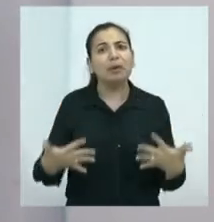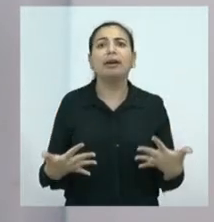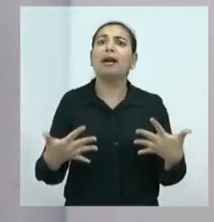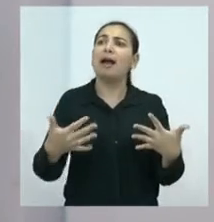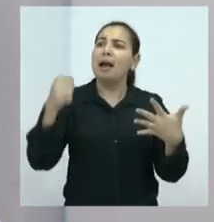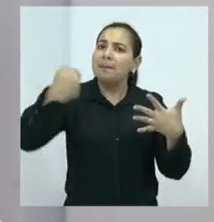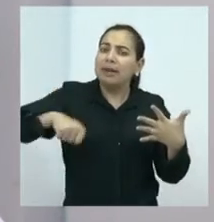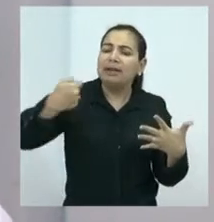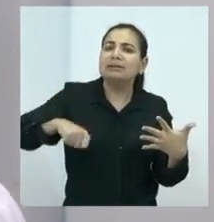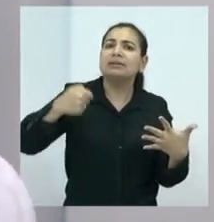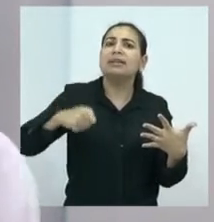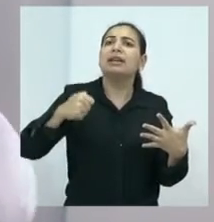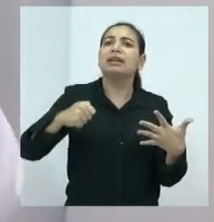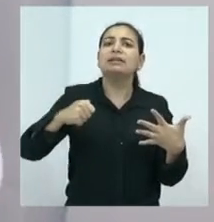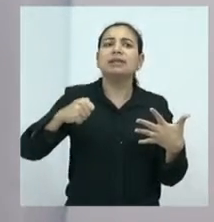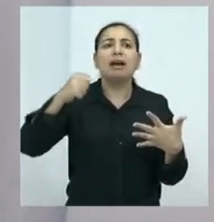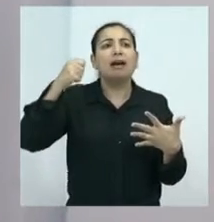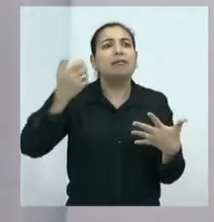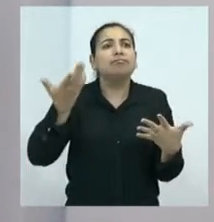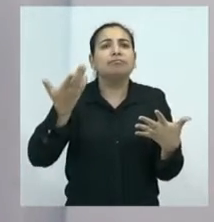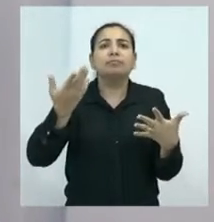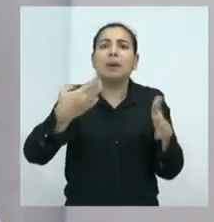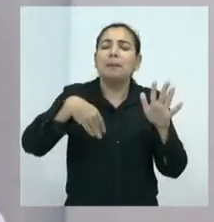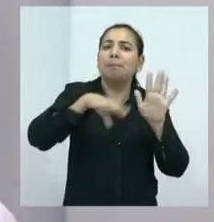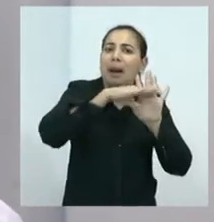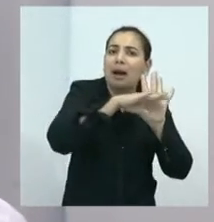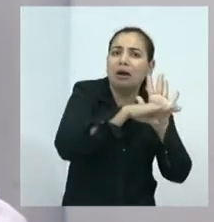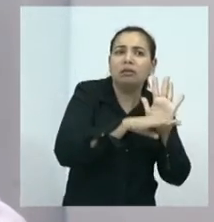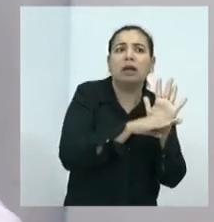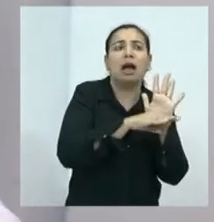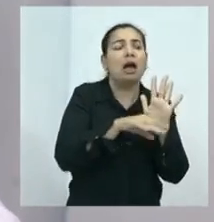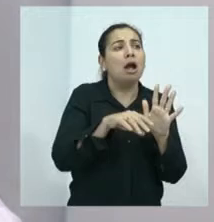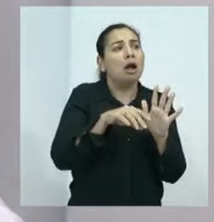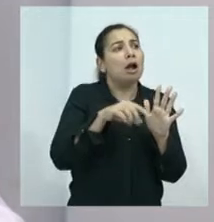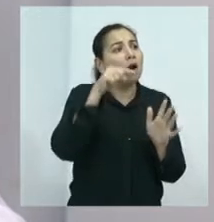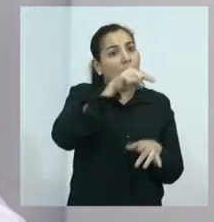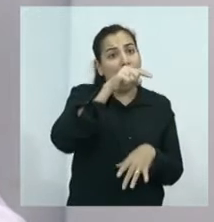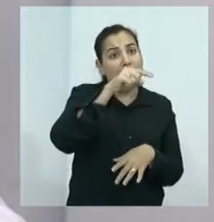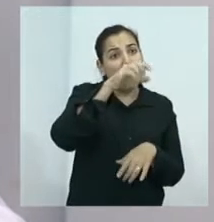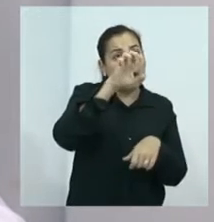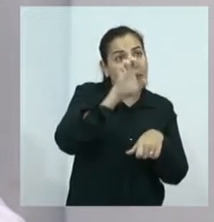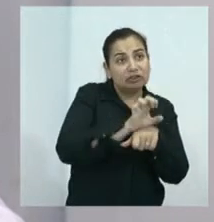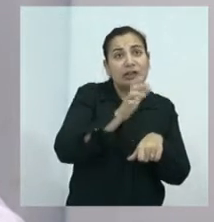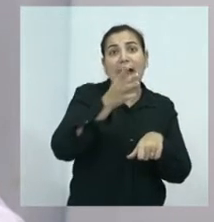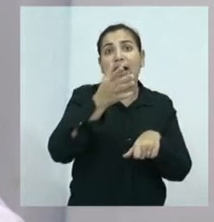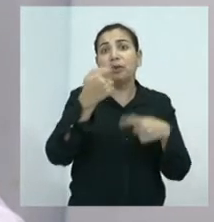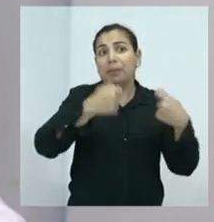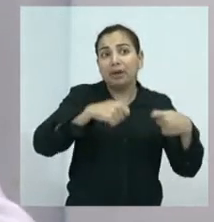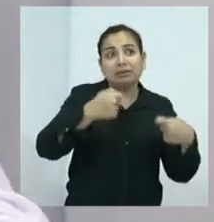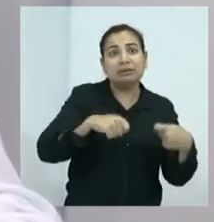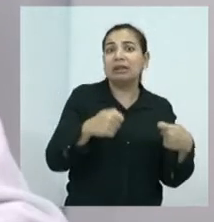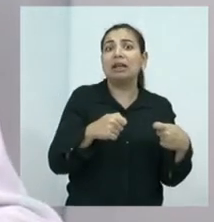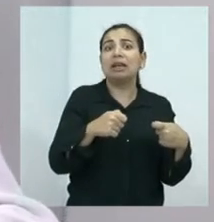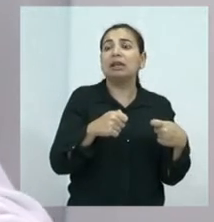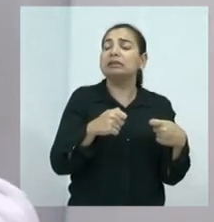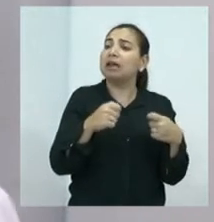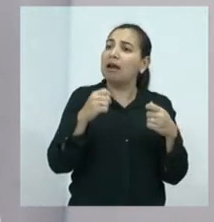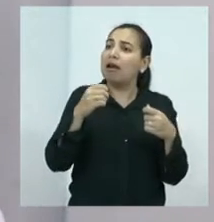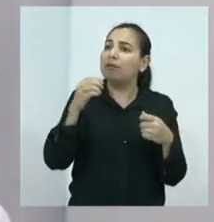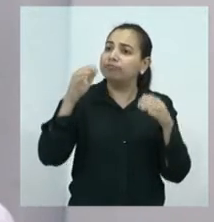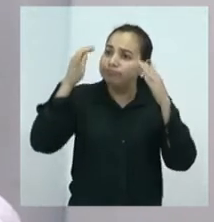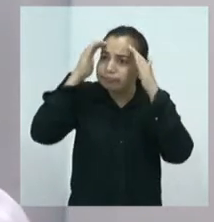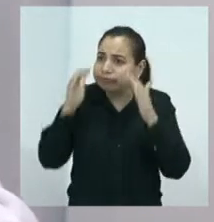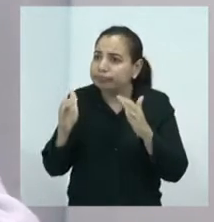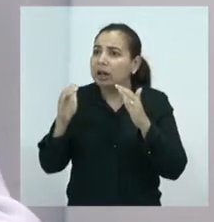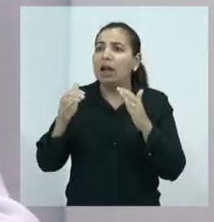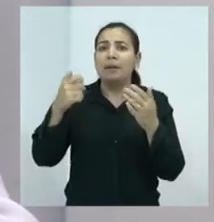pautadas diariamente, o Estado precisa se comprometer mais, precisa denunciar os casos de preconceito, de